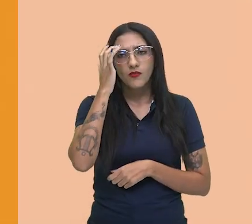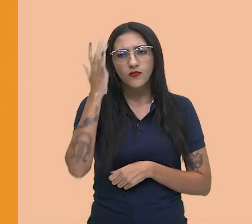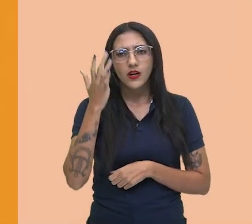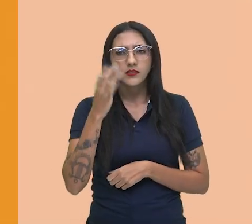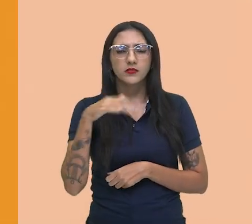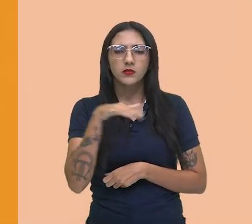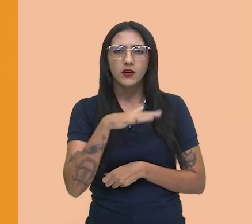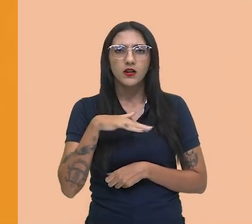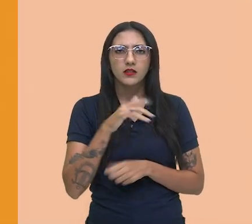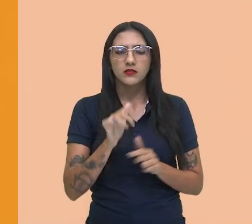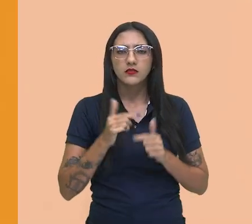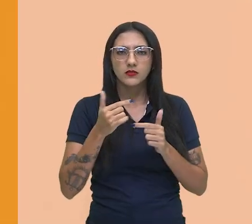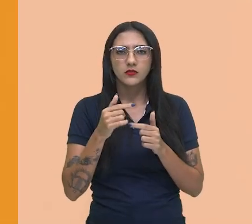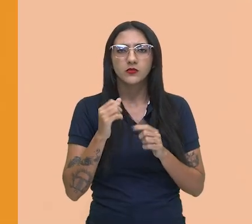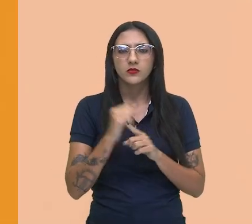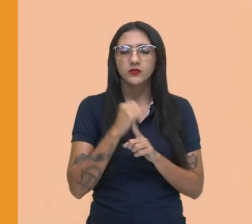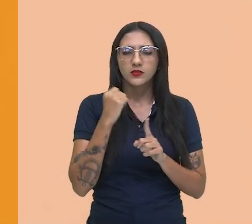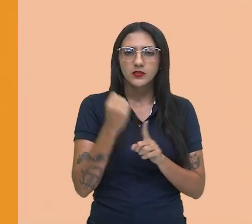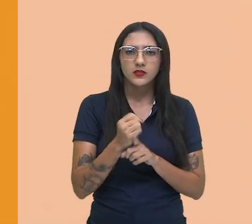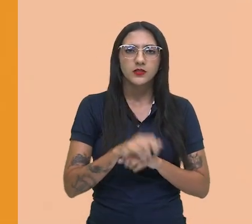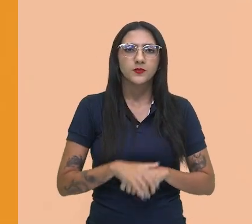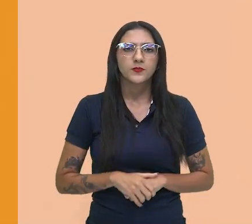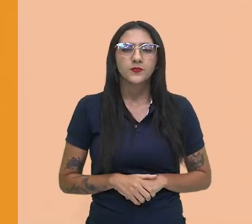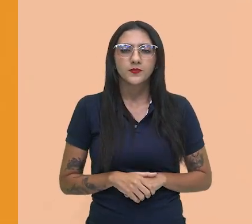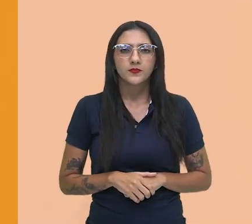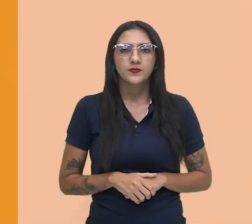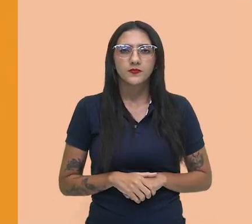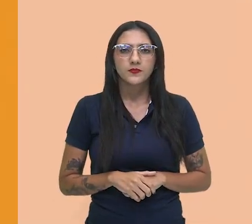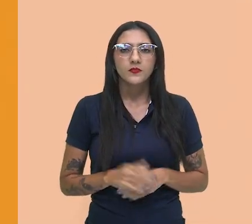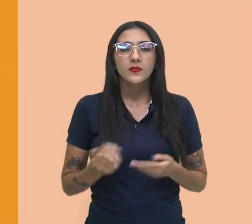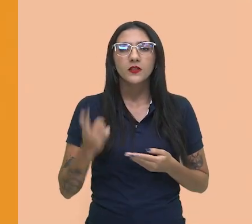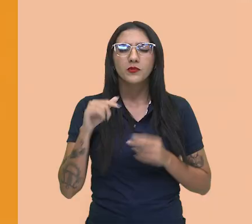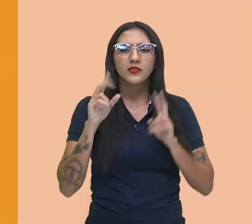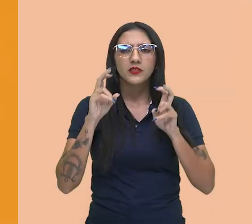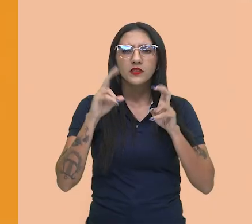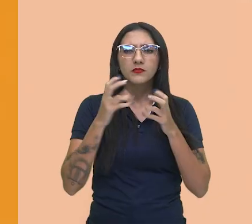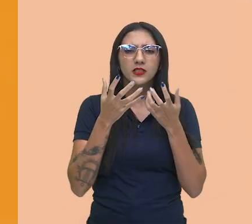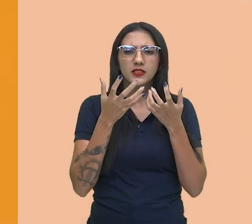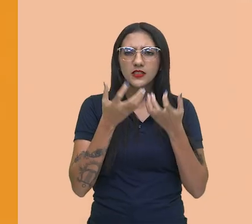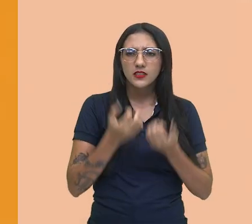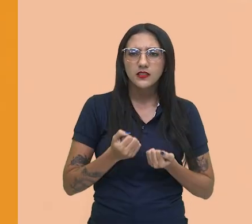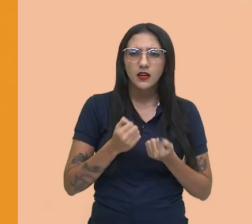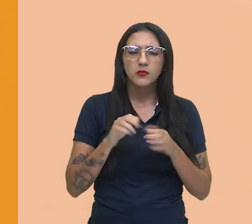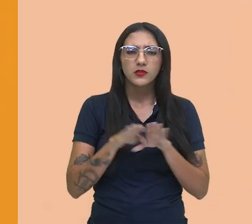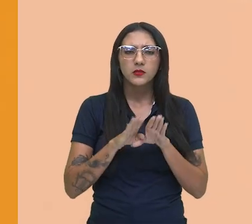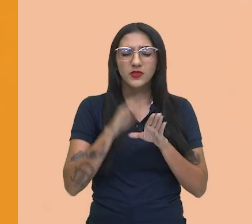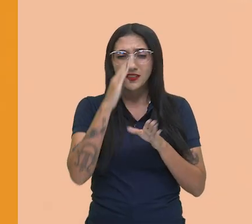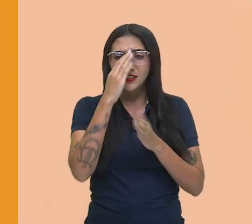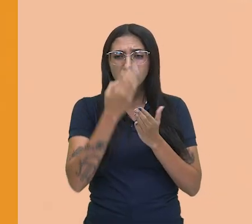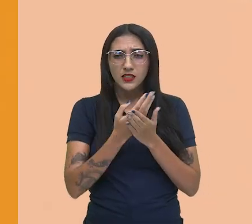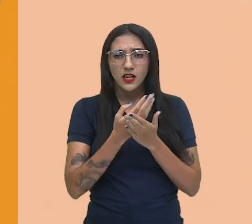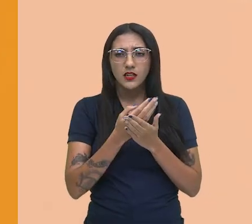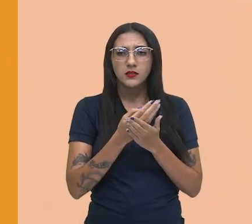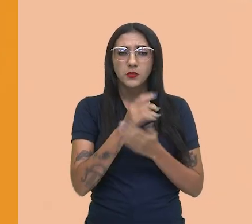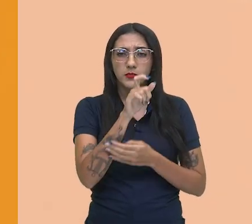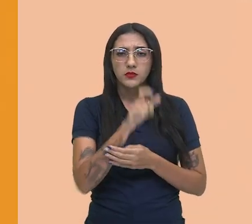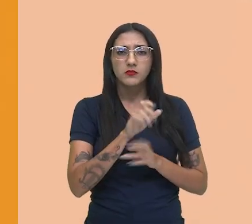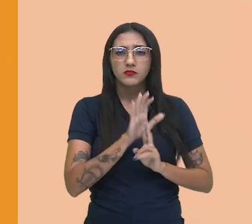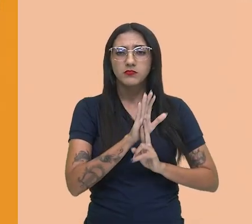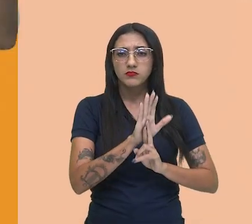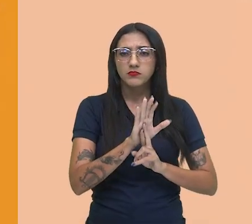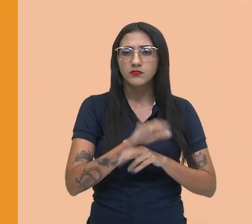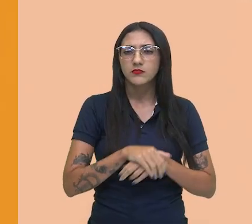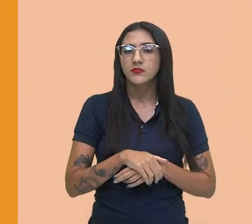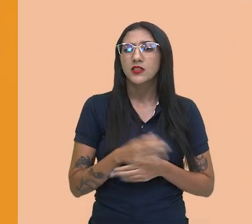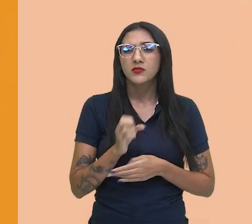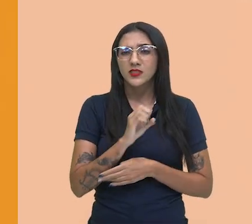do cidadão. Perfeito? Então, essa questão da confiança e aceitação é muito forte. Se eu não vou